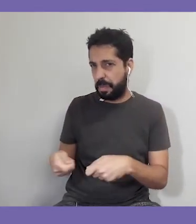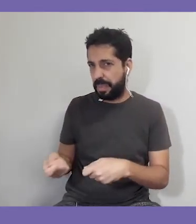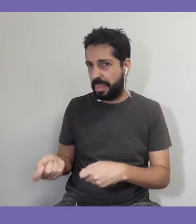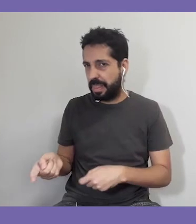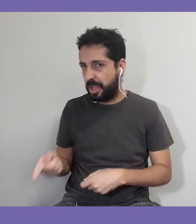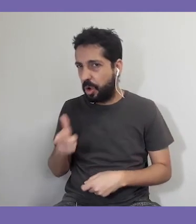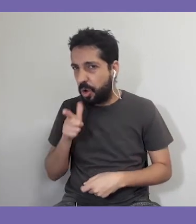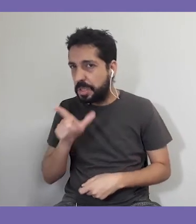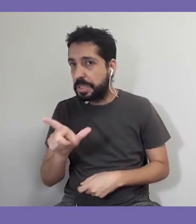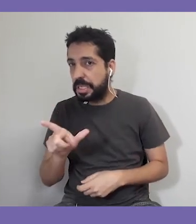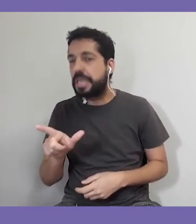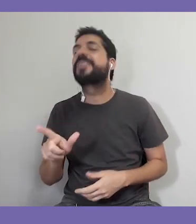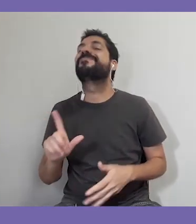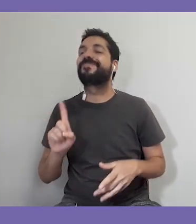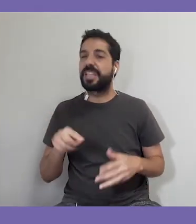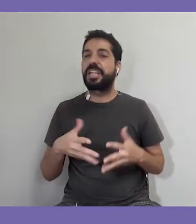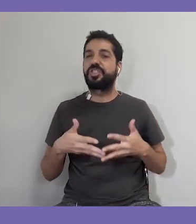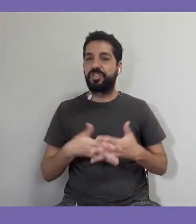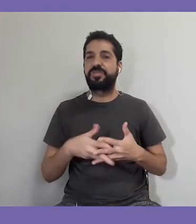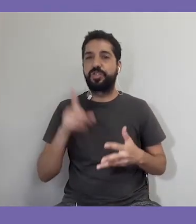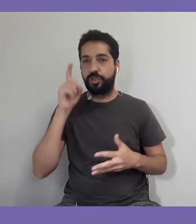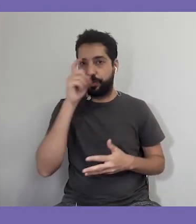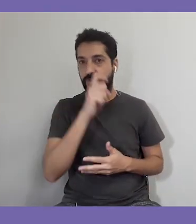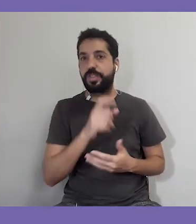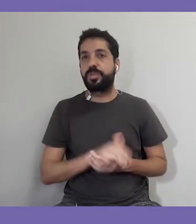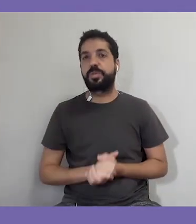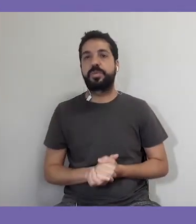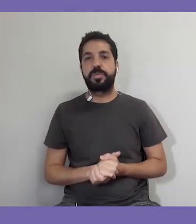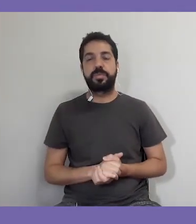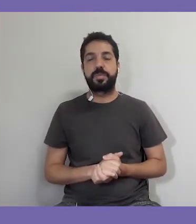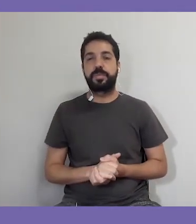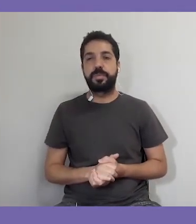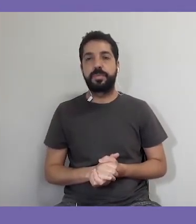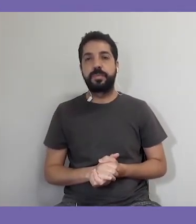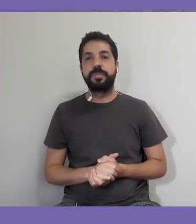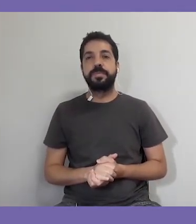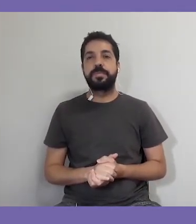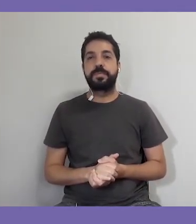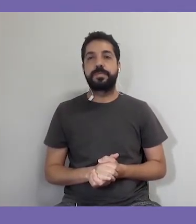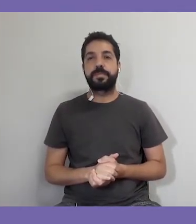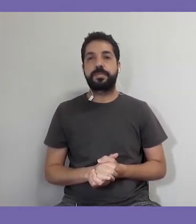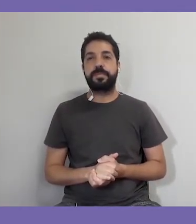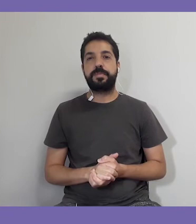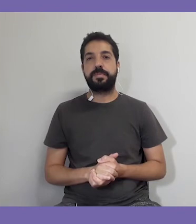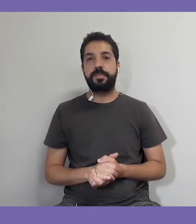sempre. Sim. É muito complicado. Sim.